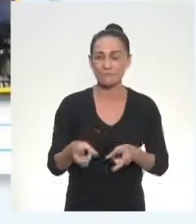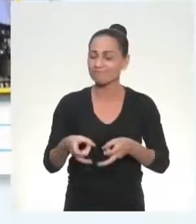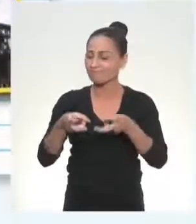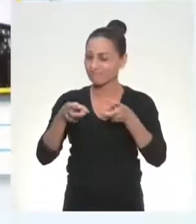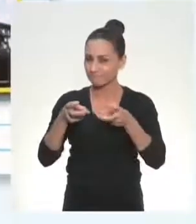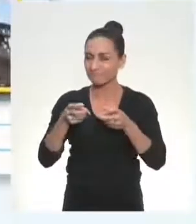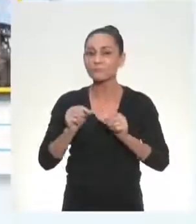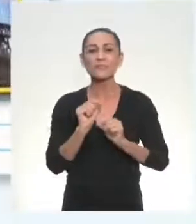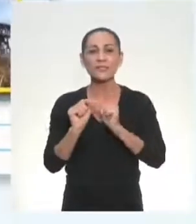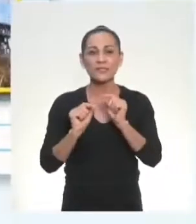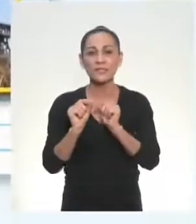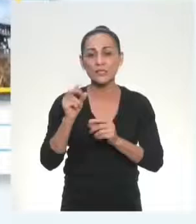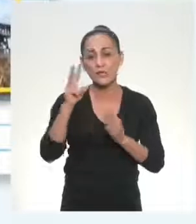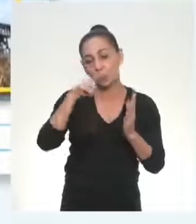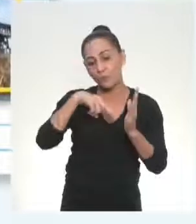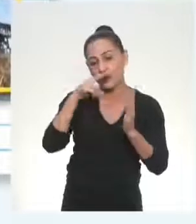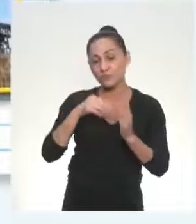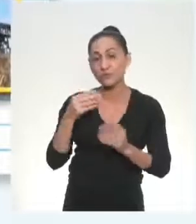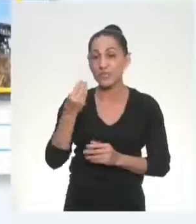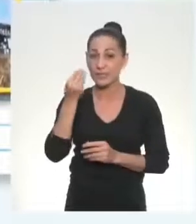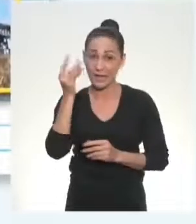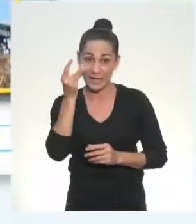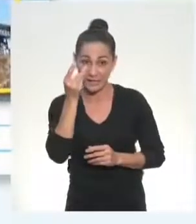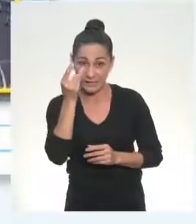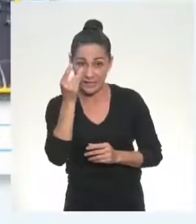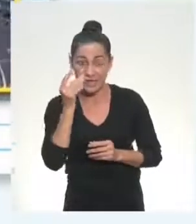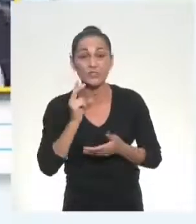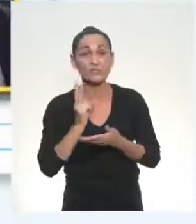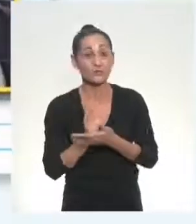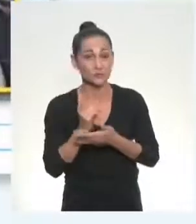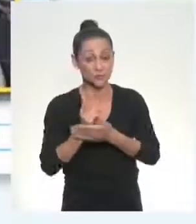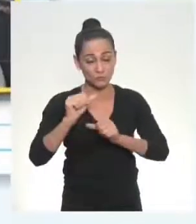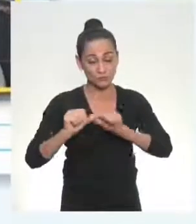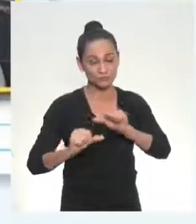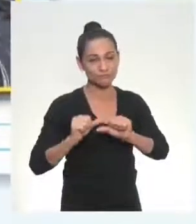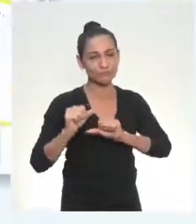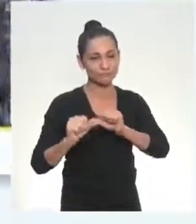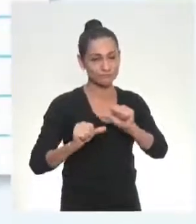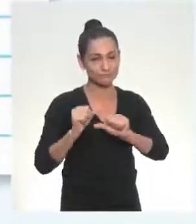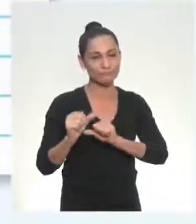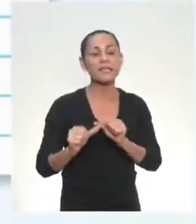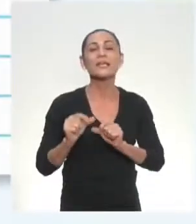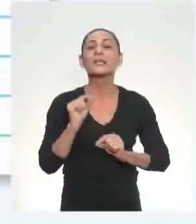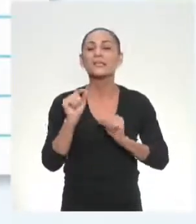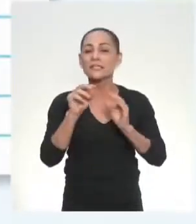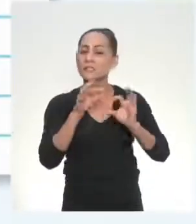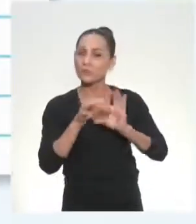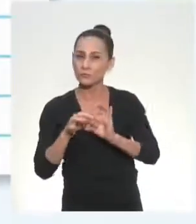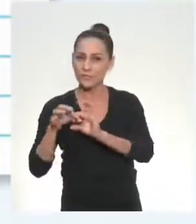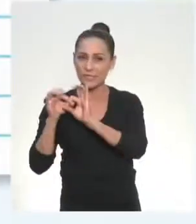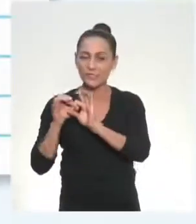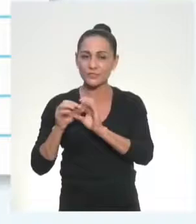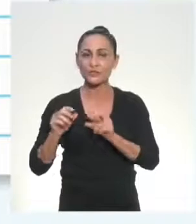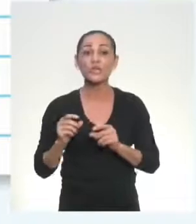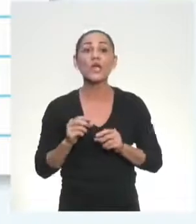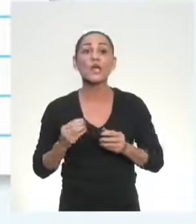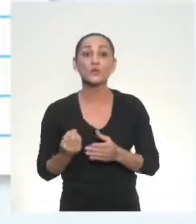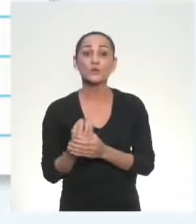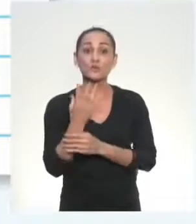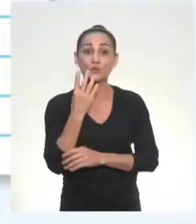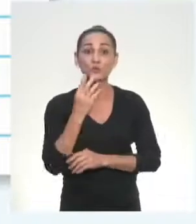imprescindível a realização de uma leitura dessa realidade geográfica em constante transformação. É nesse contexto que surge o termo